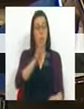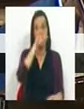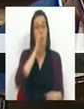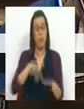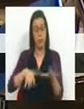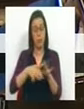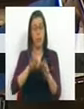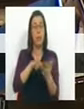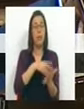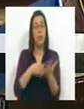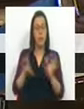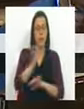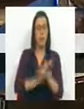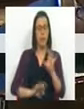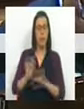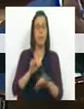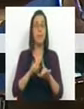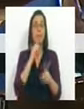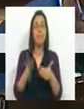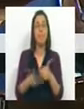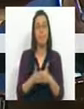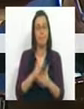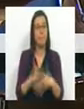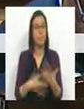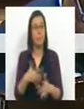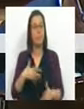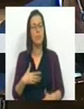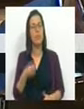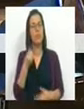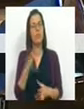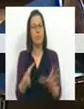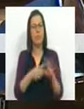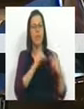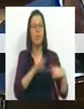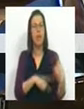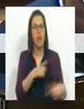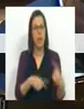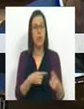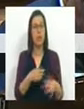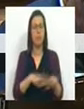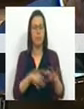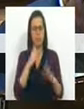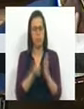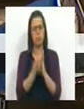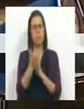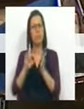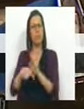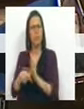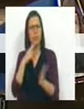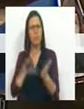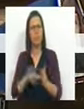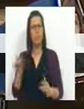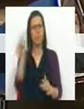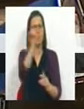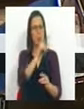governo, no âmbito do Plano Europeu do Envelhecimento Ativo e da Solidariedade entre Gerações, desenvolveu vários projetos que estão no terreno e